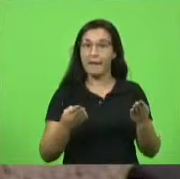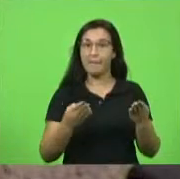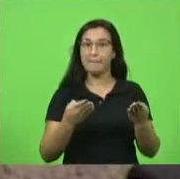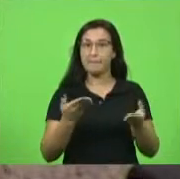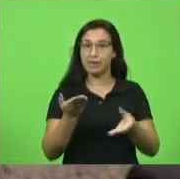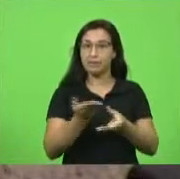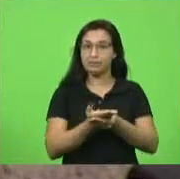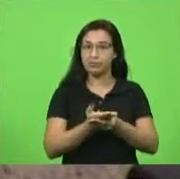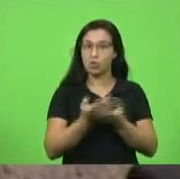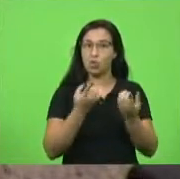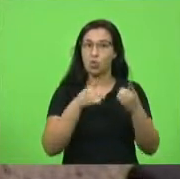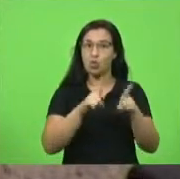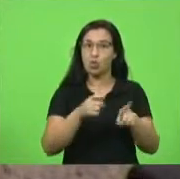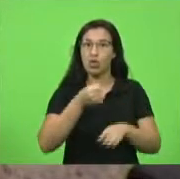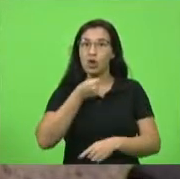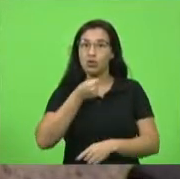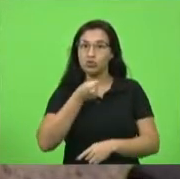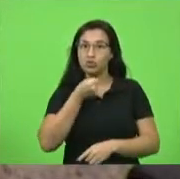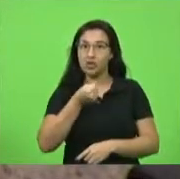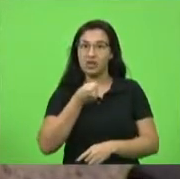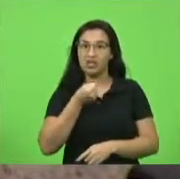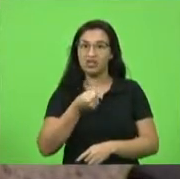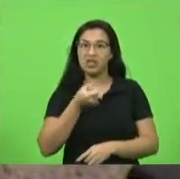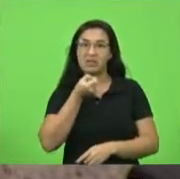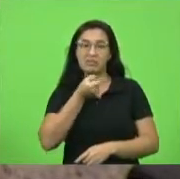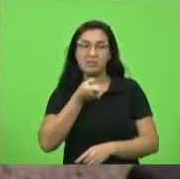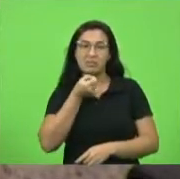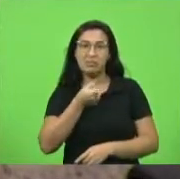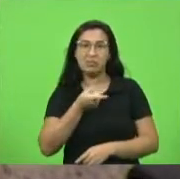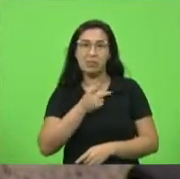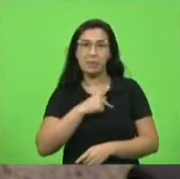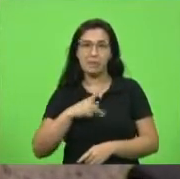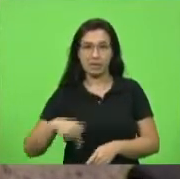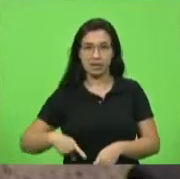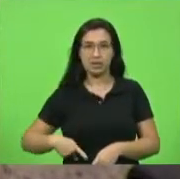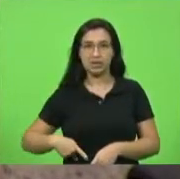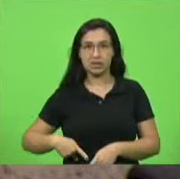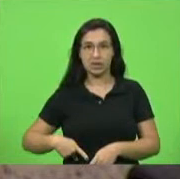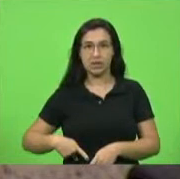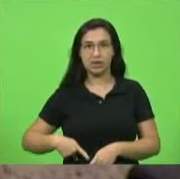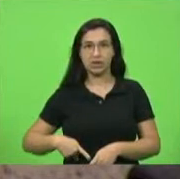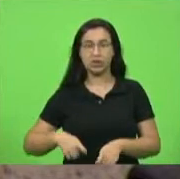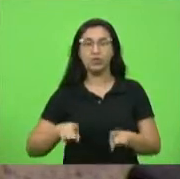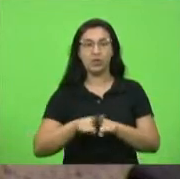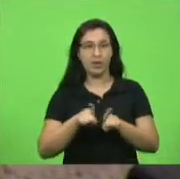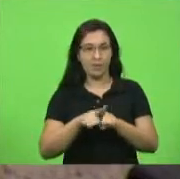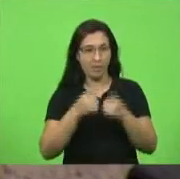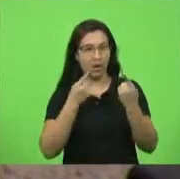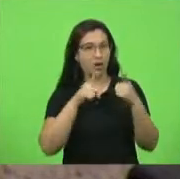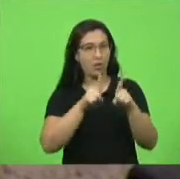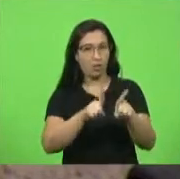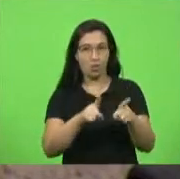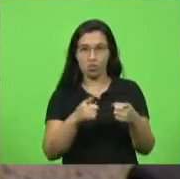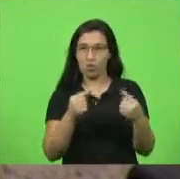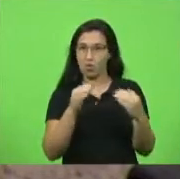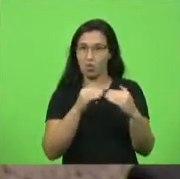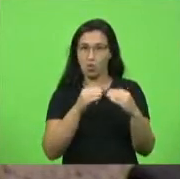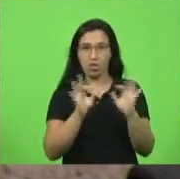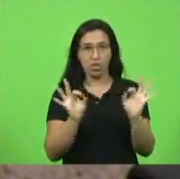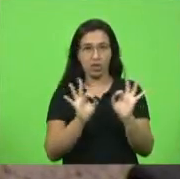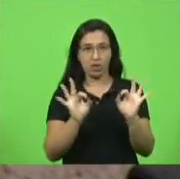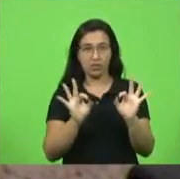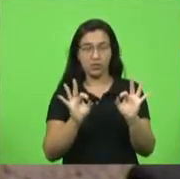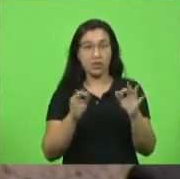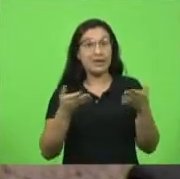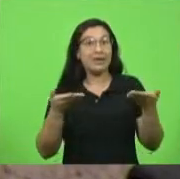um jornalista que xingou o presidente da República. Também critiquei também aquela atitude. E